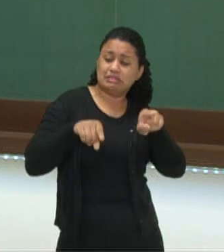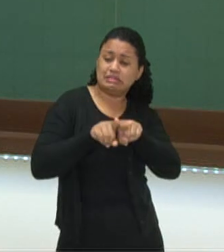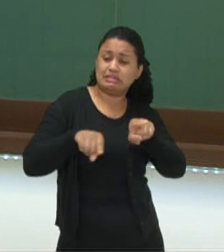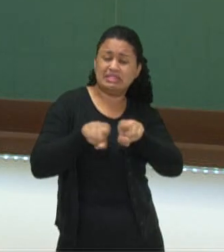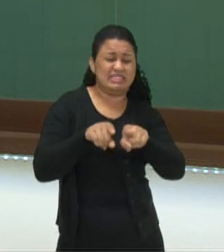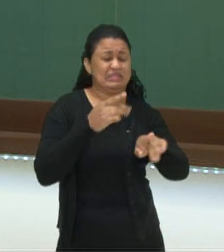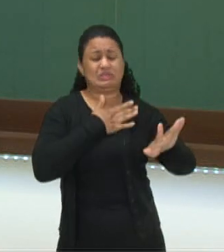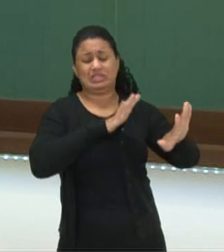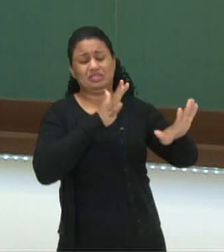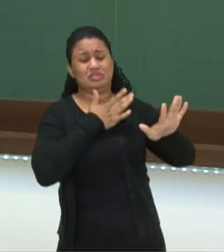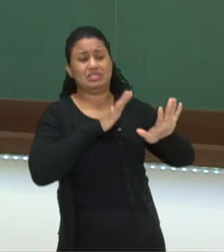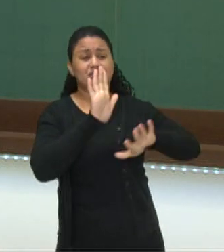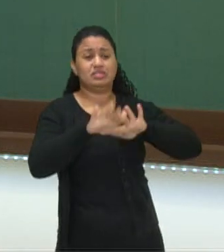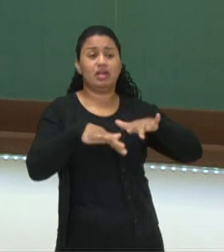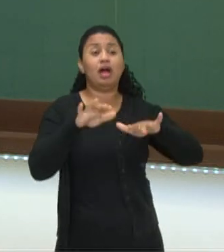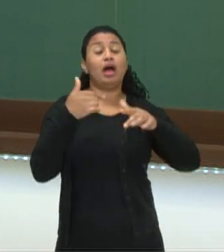vê